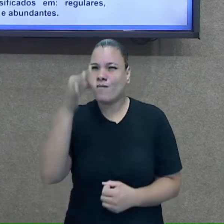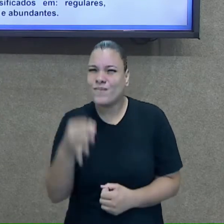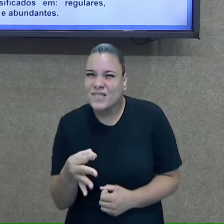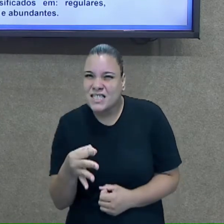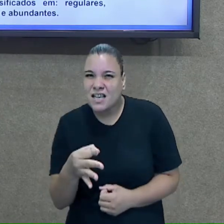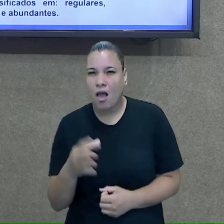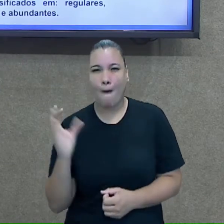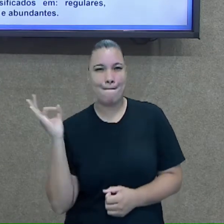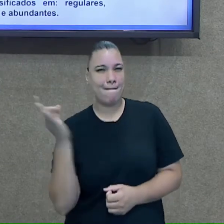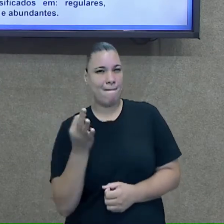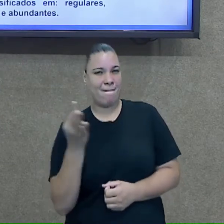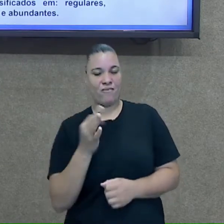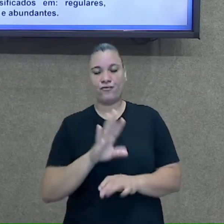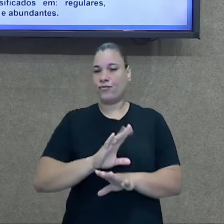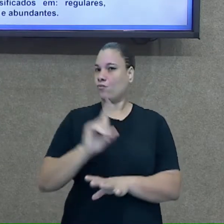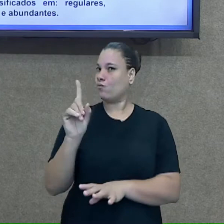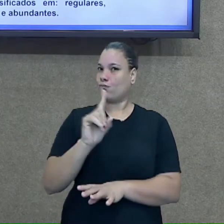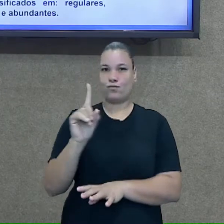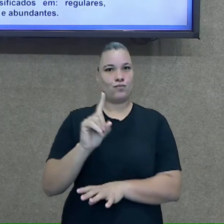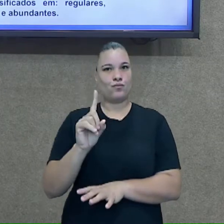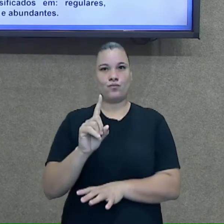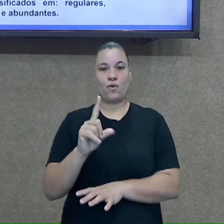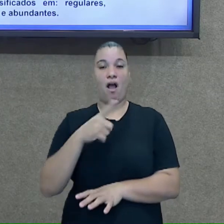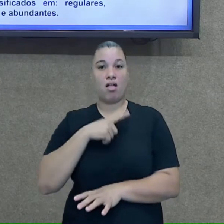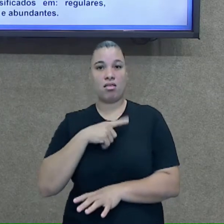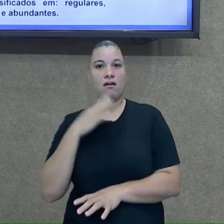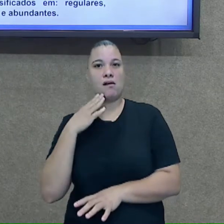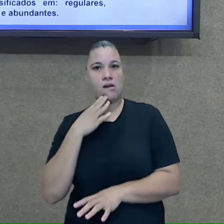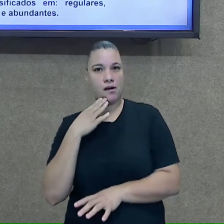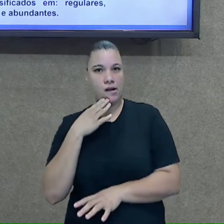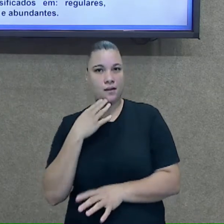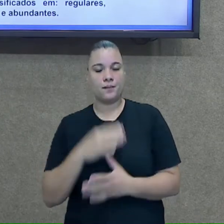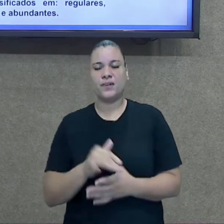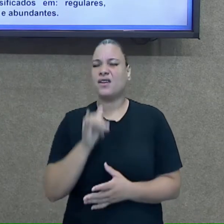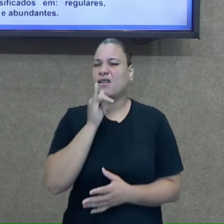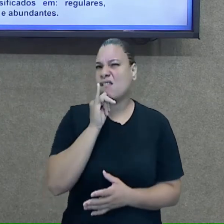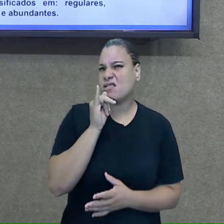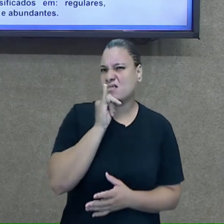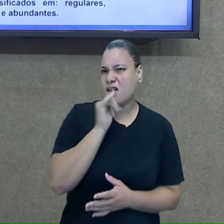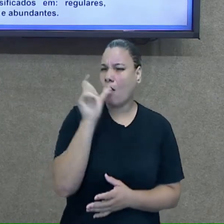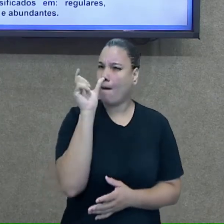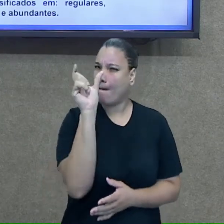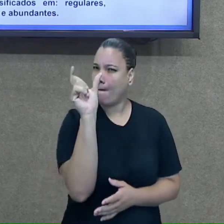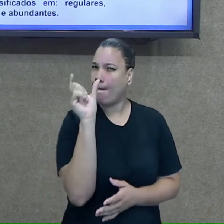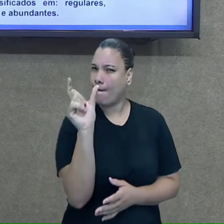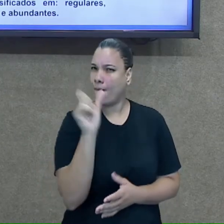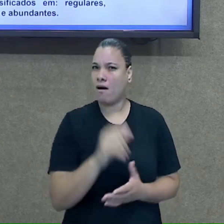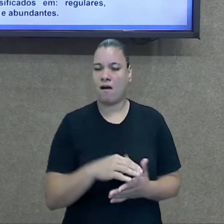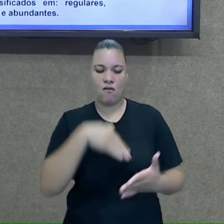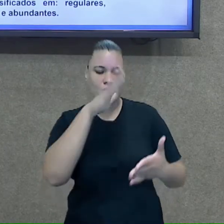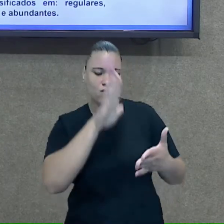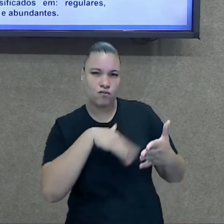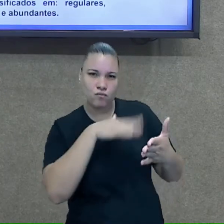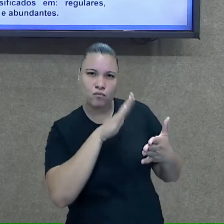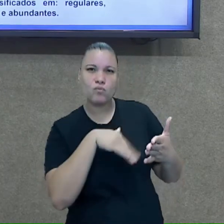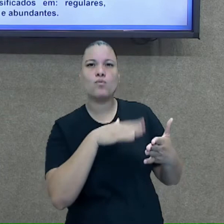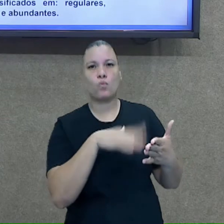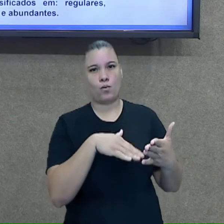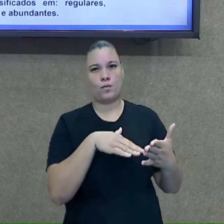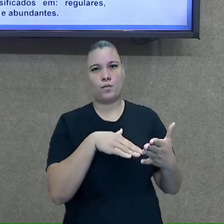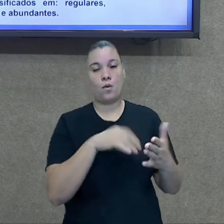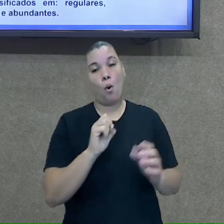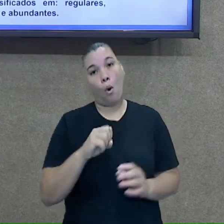exemplo do verbo defectivo é o colorir e o falir. Isso é muito importante, estudante. Eles